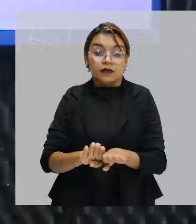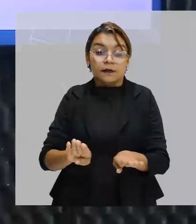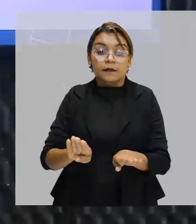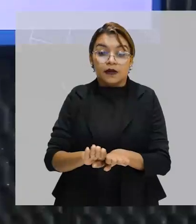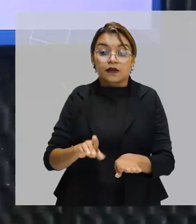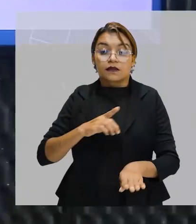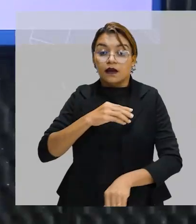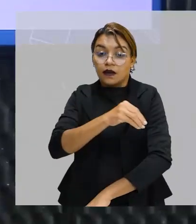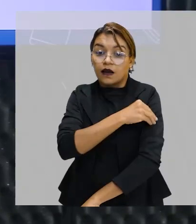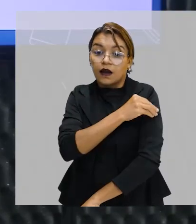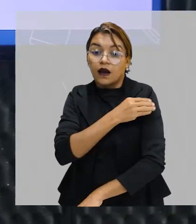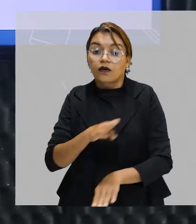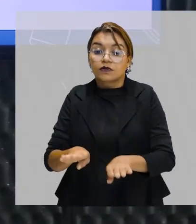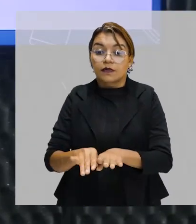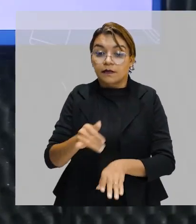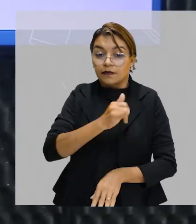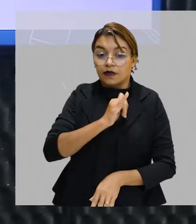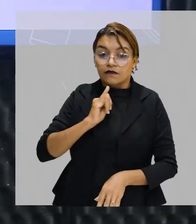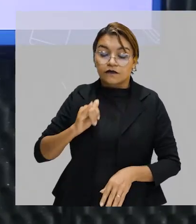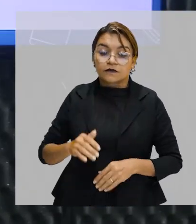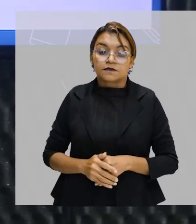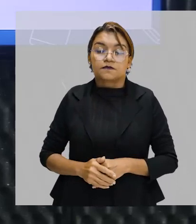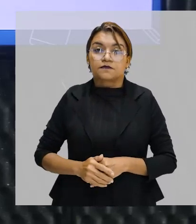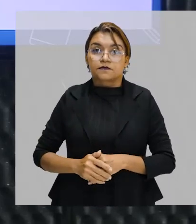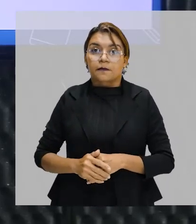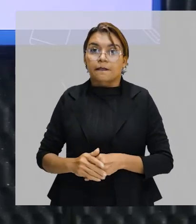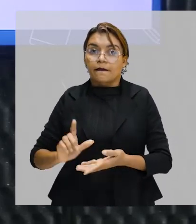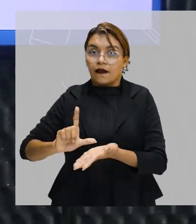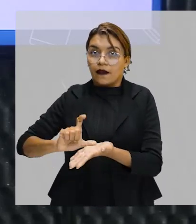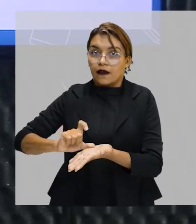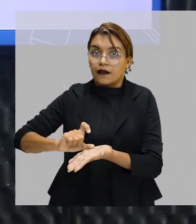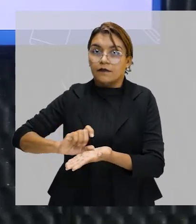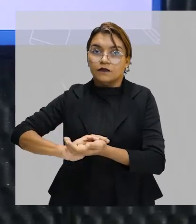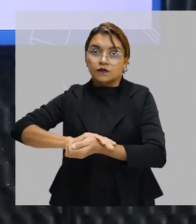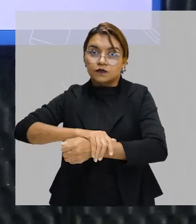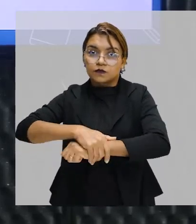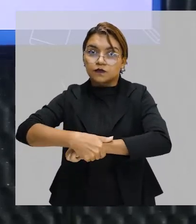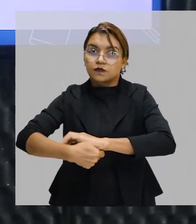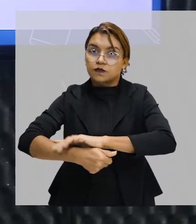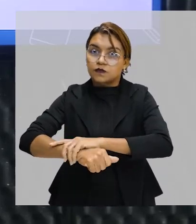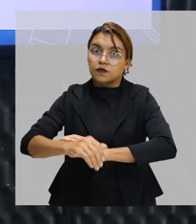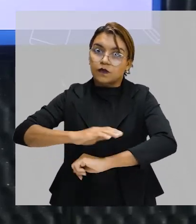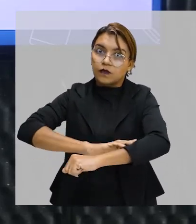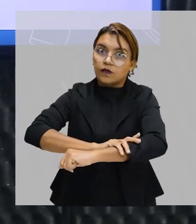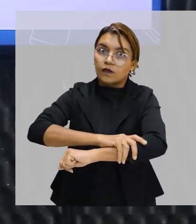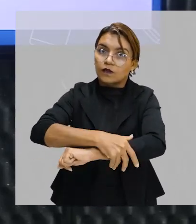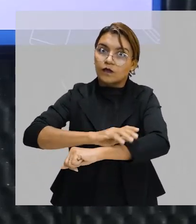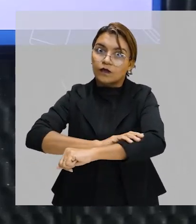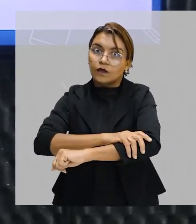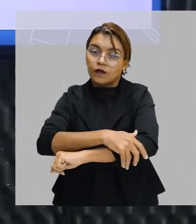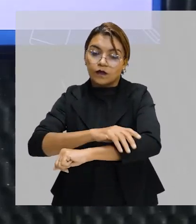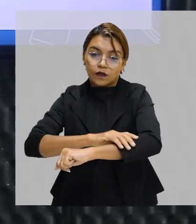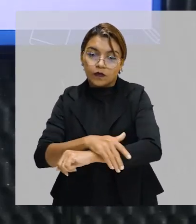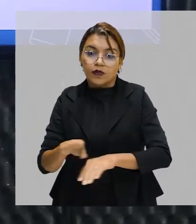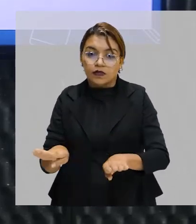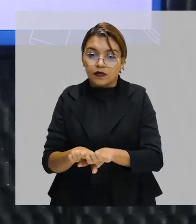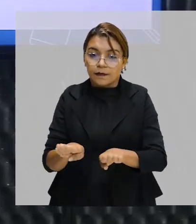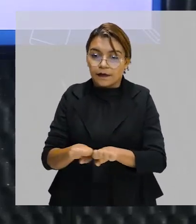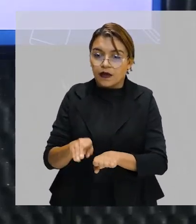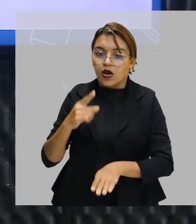perfume. Hidratantes corporais são compostos por óleos de amêndoas, vaselina, lecitina,